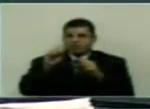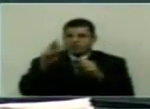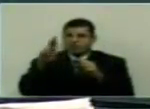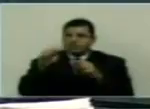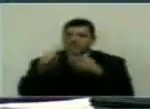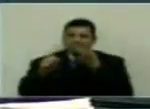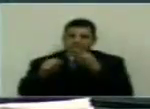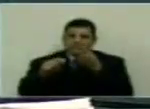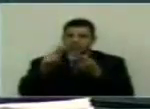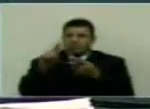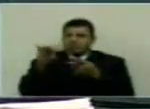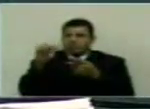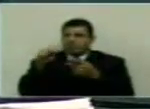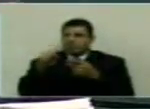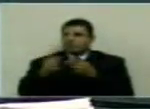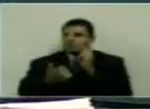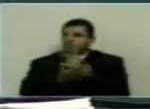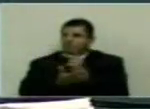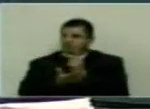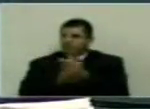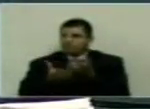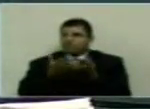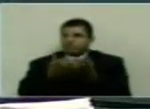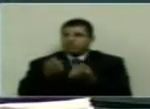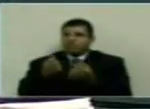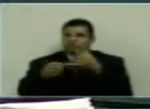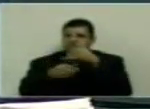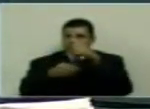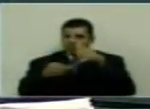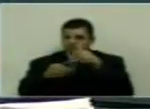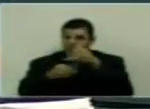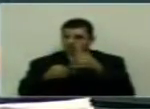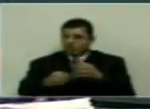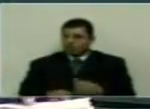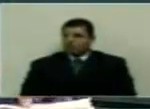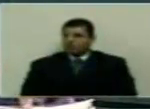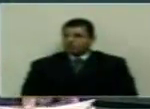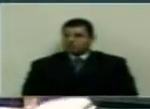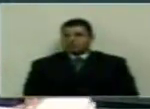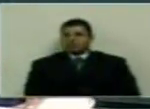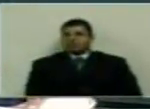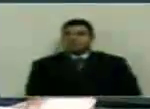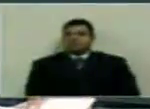que eles dizem que operam com gás continuam queimando óleo diesel.